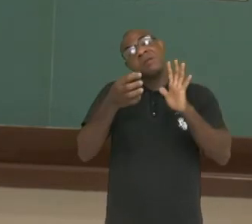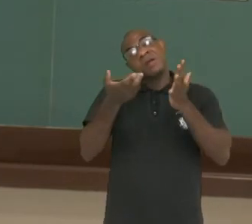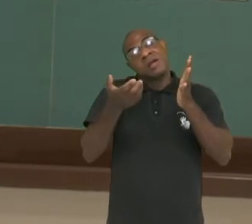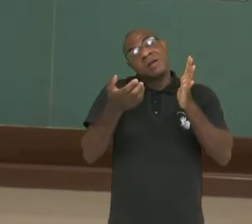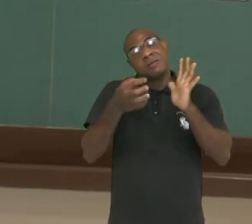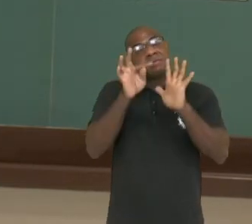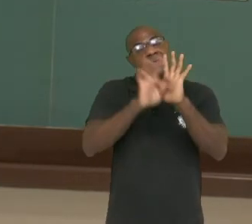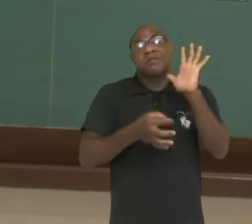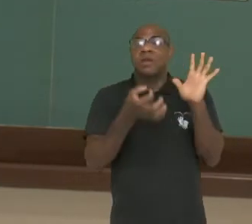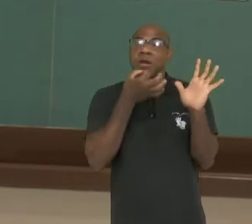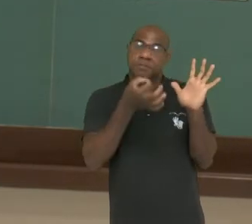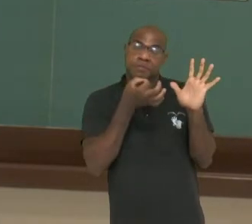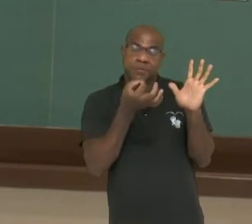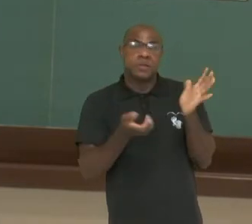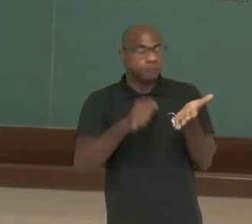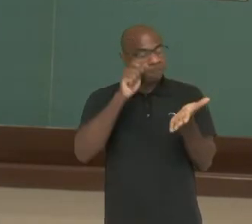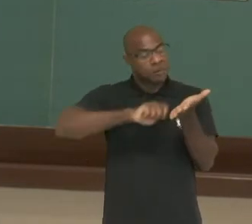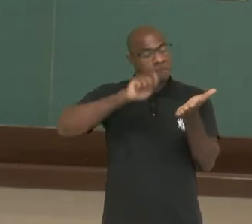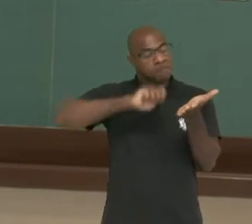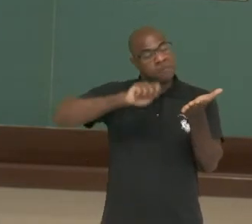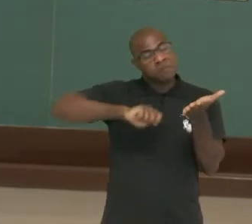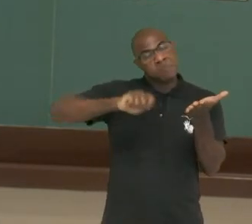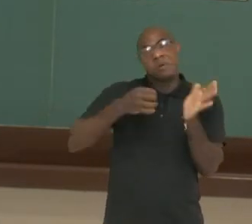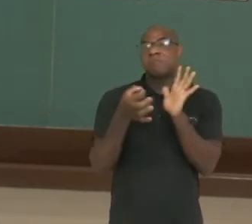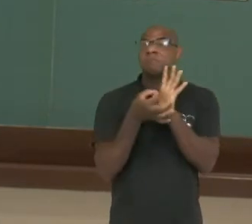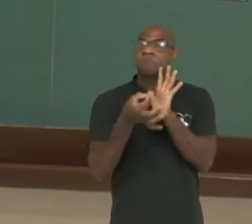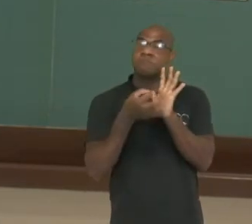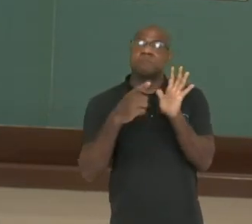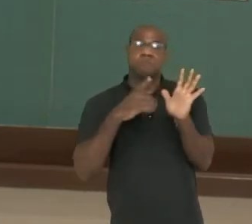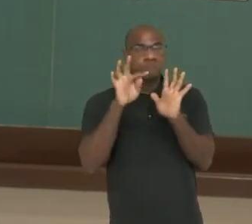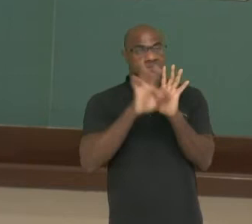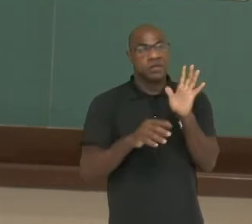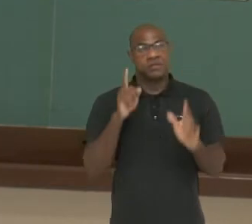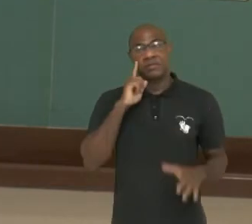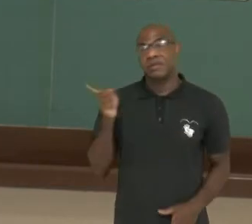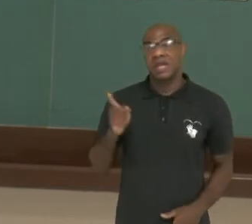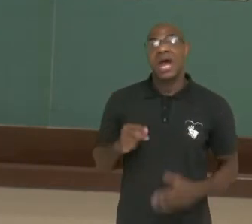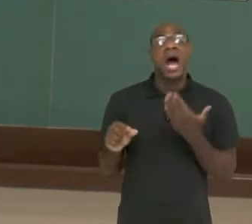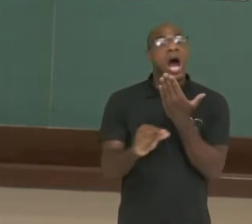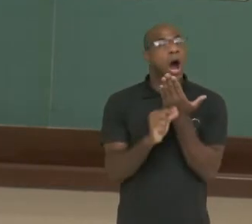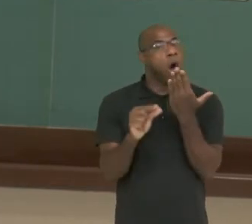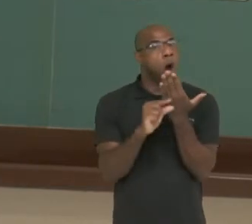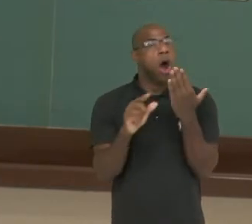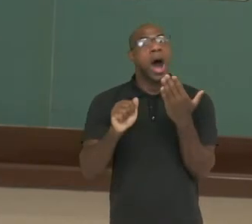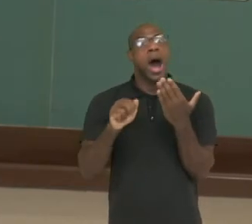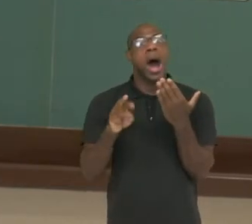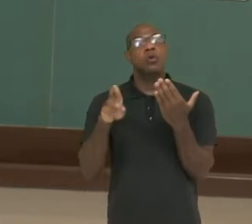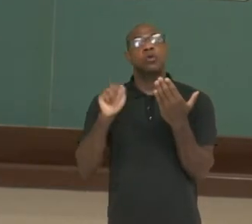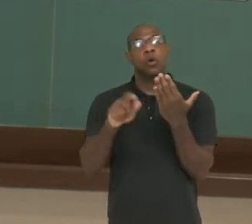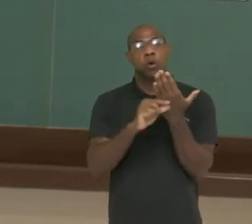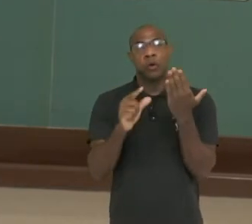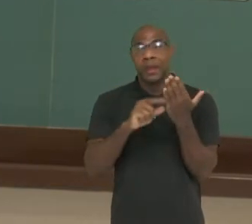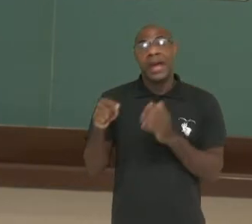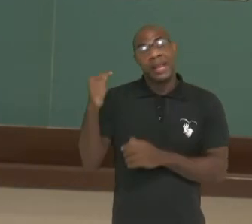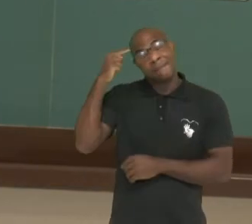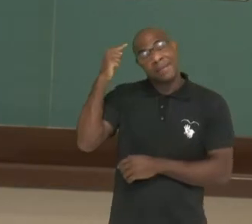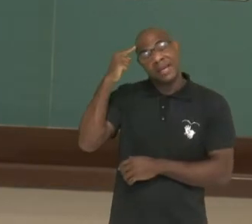um texto dissertativo, argumentativo, no qual a autora traz o que ela pensa a